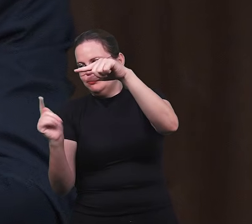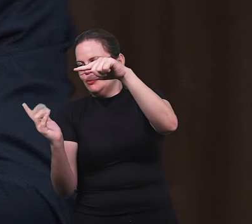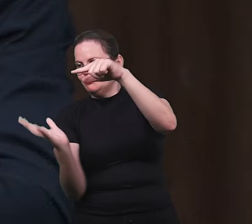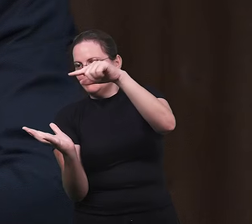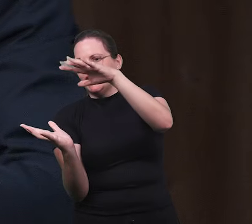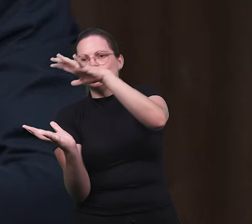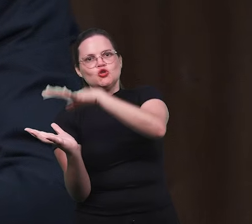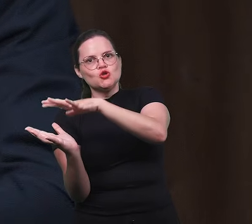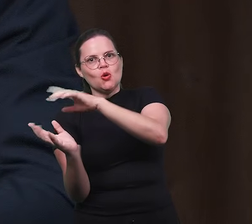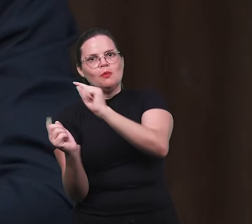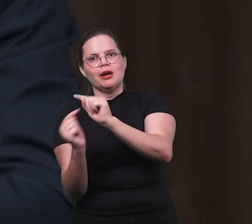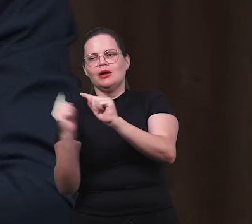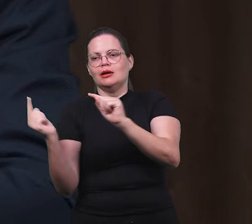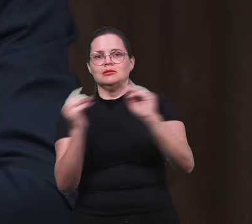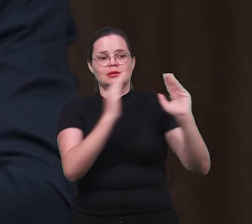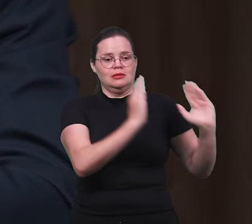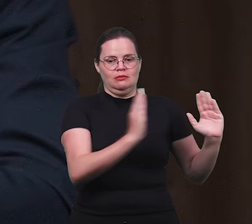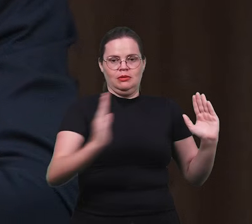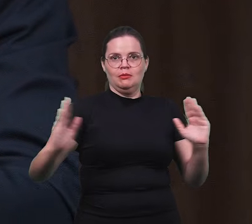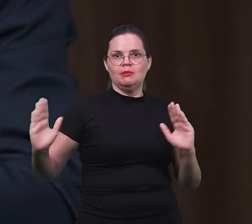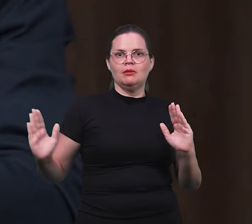há mulheres que são muito fortes,